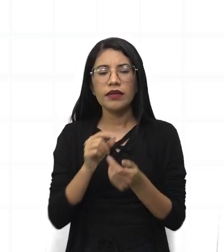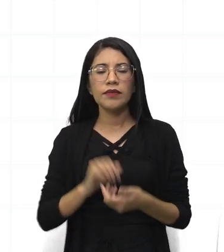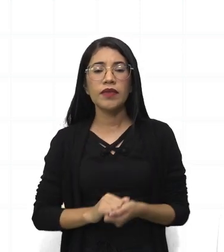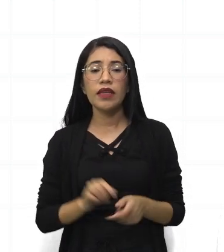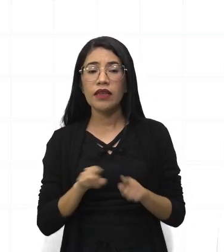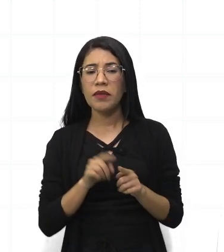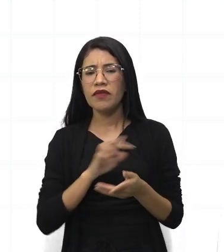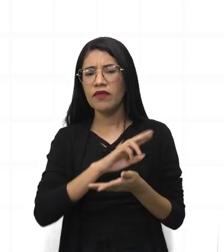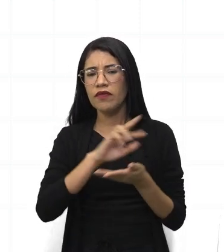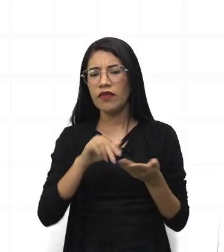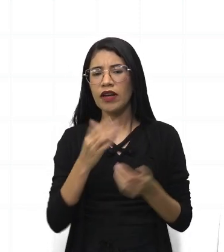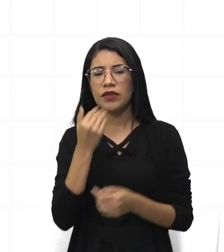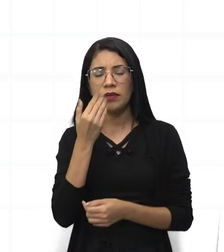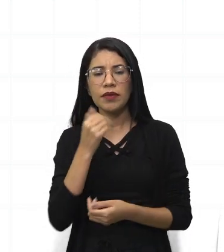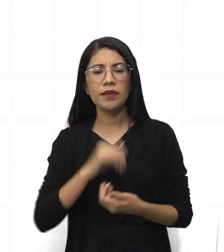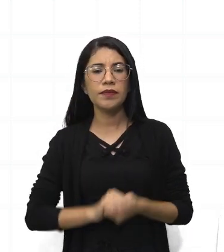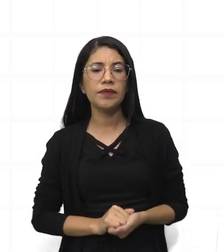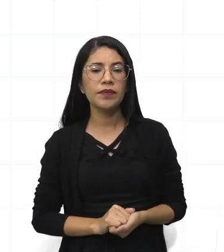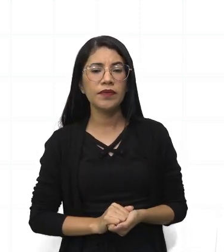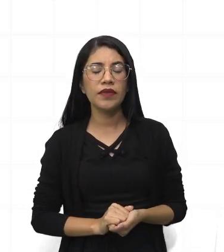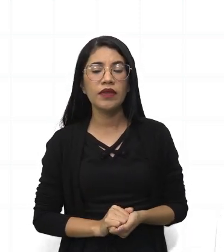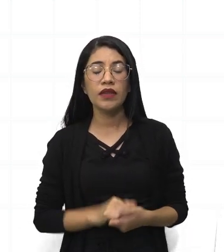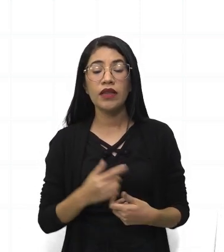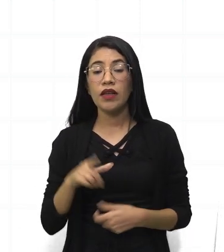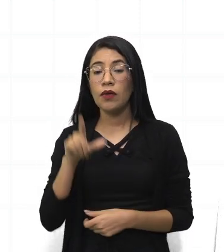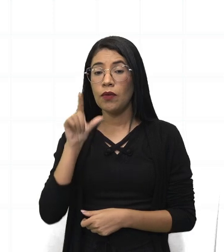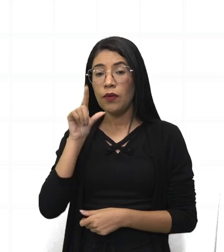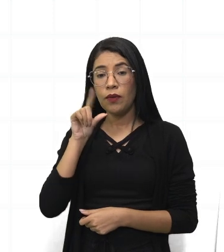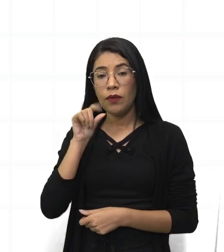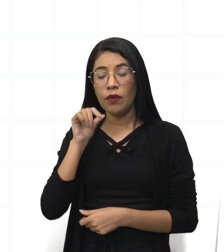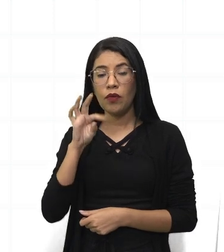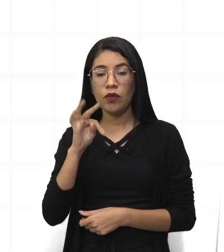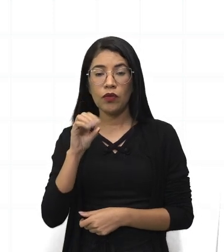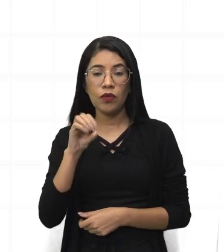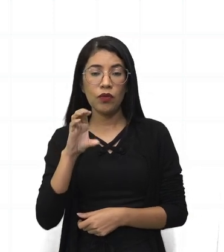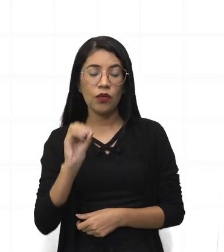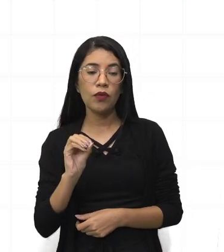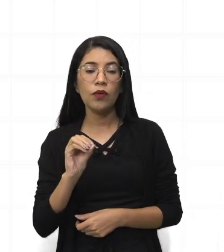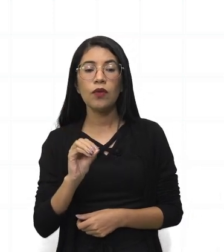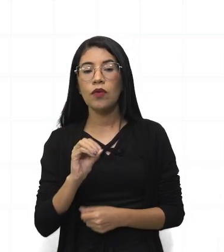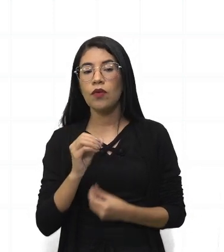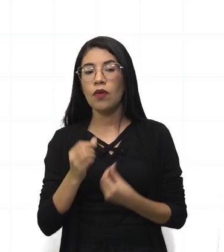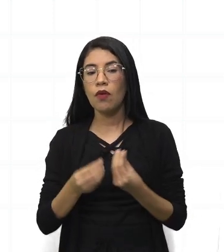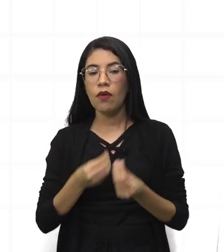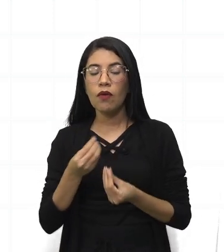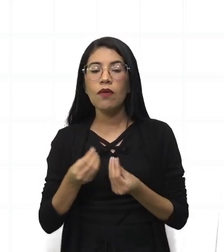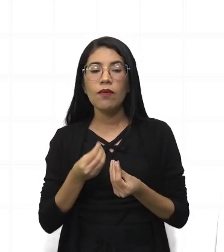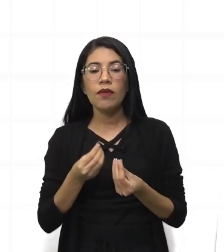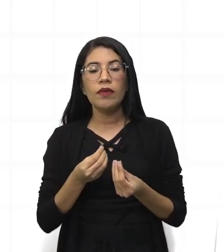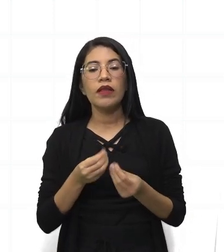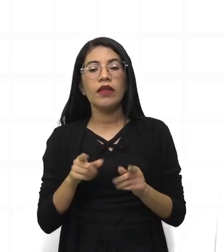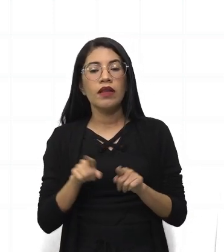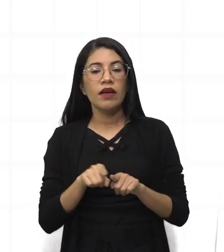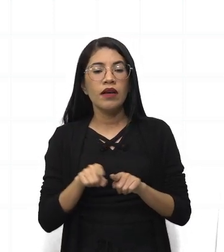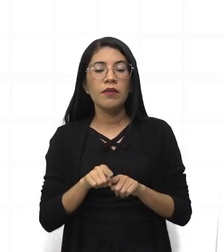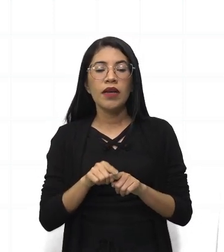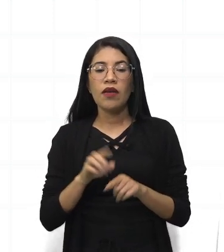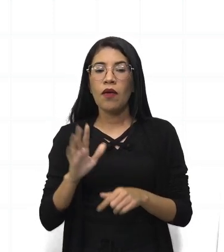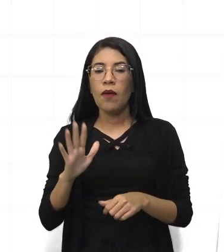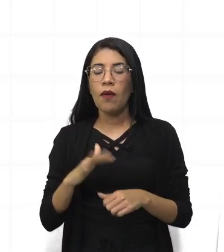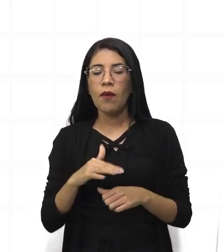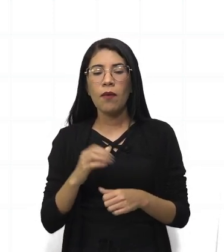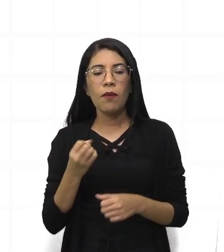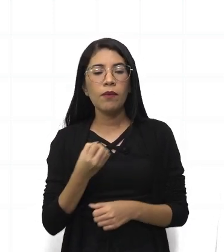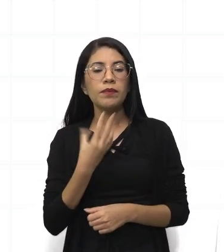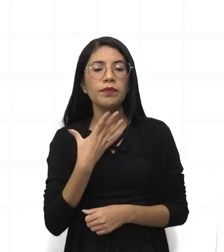outras guloseimas. Assim, o tucano toco se torna, ao mesmo tempo, um